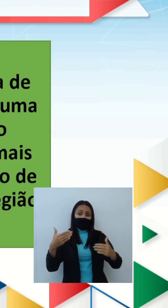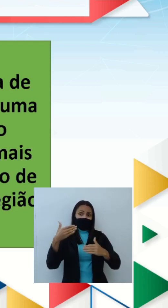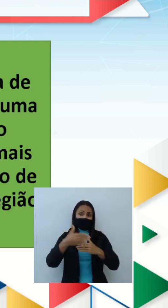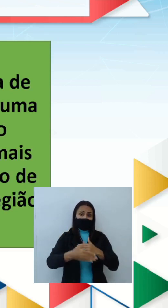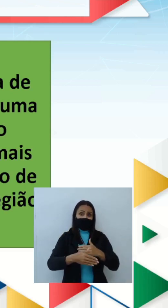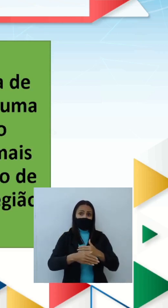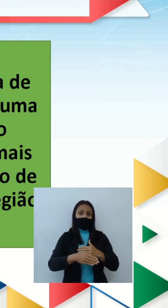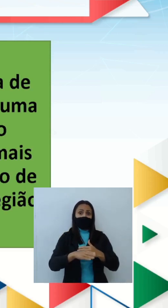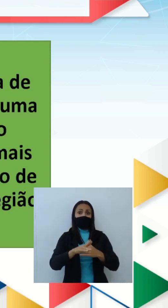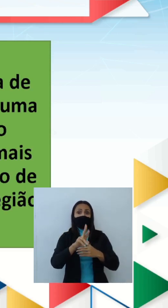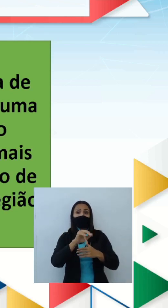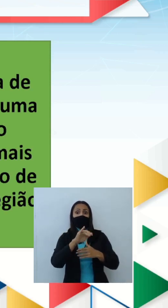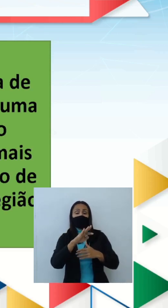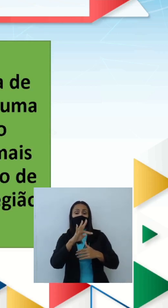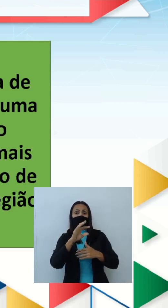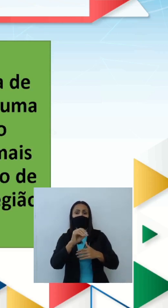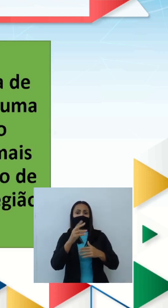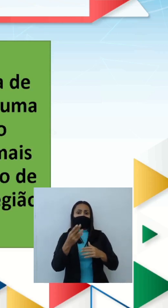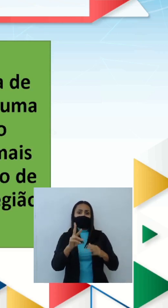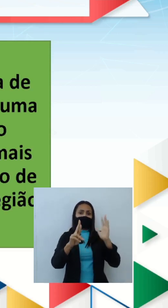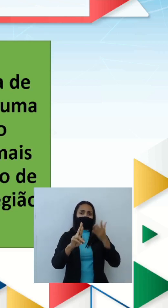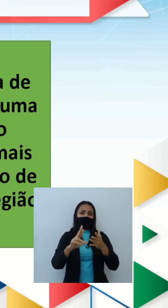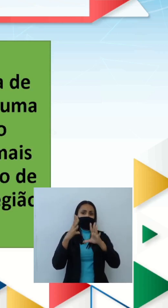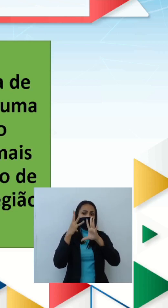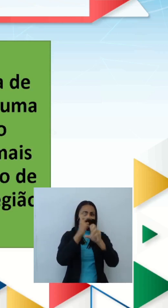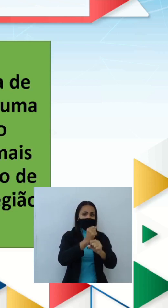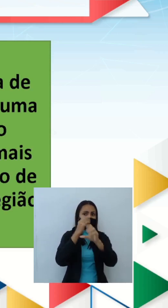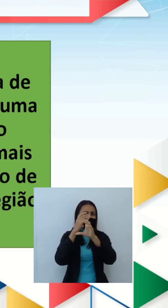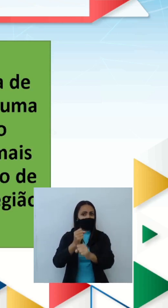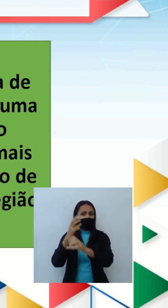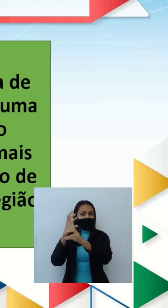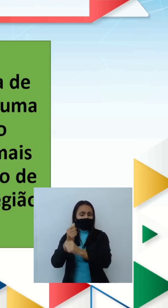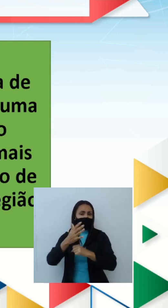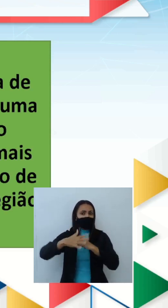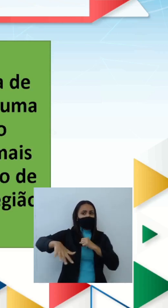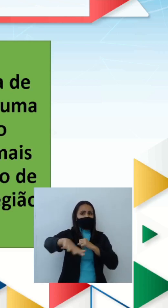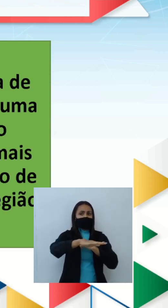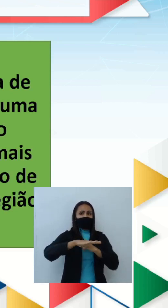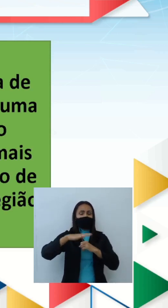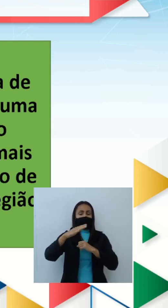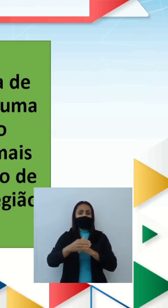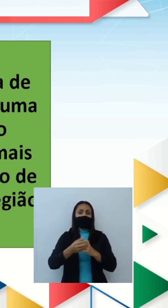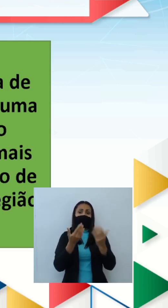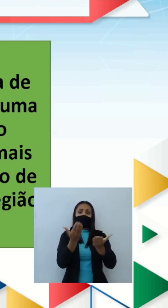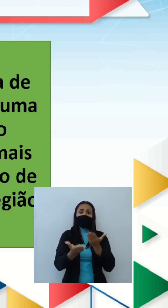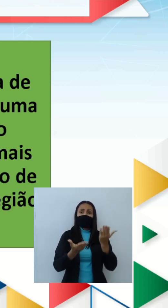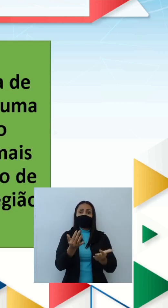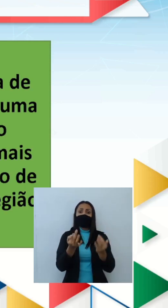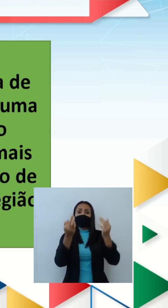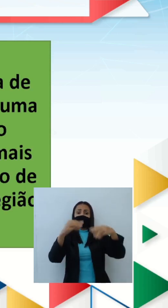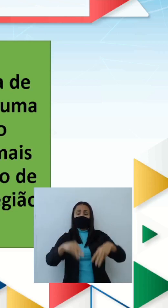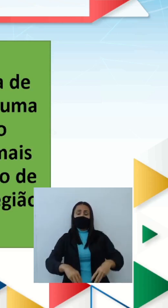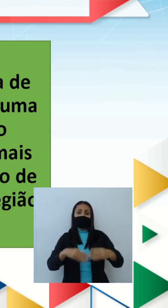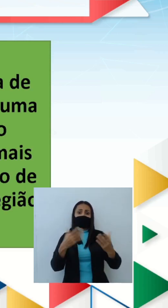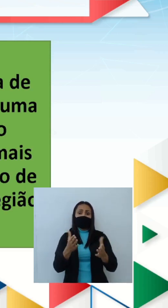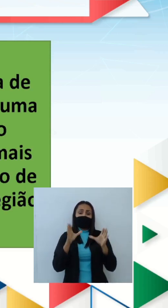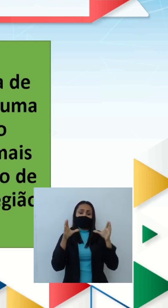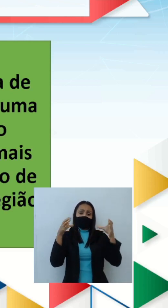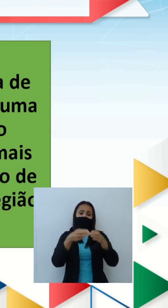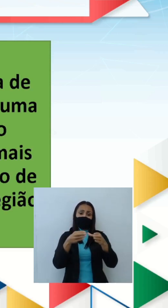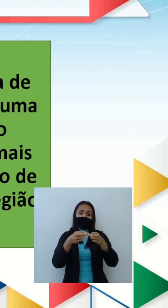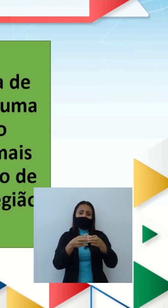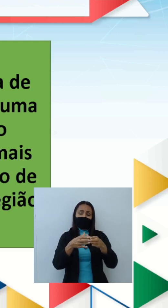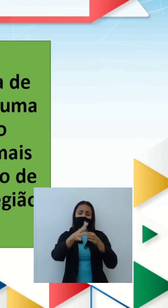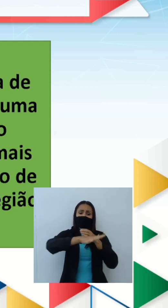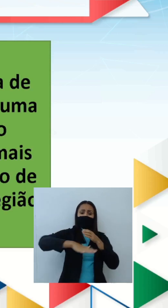bruto. Ele representa, gente, a soma de todos os bens e serviços finais produzidos numa determinada região,